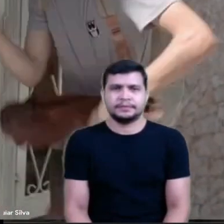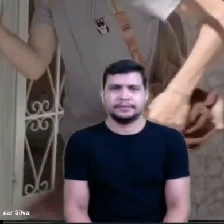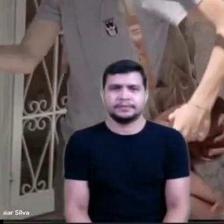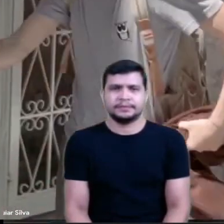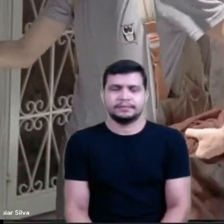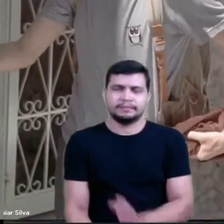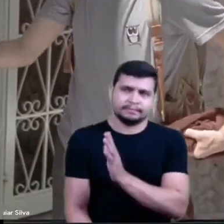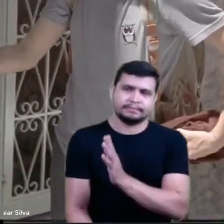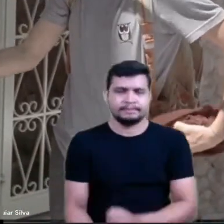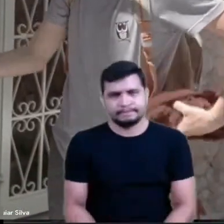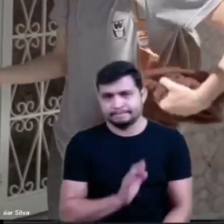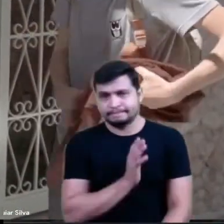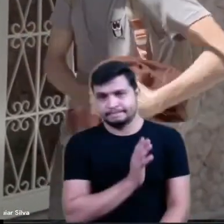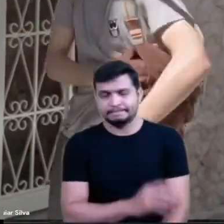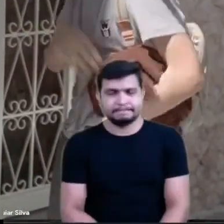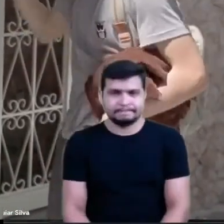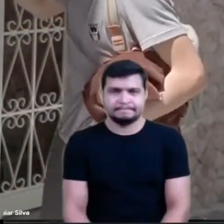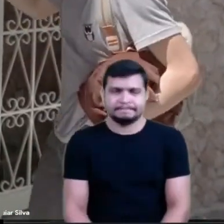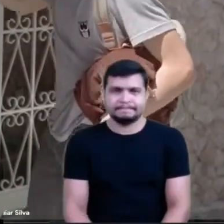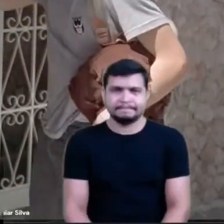Tchau. Tchau.